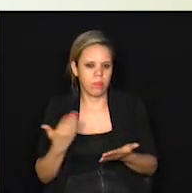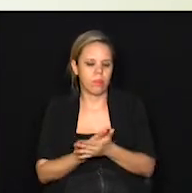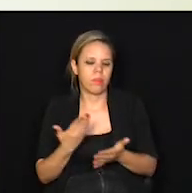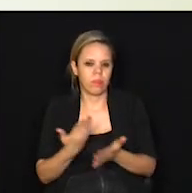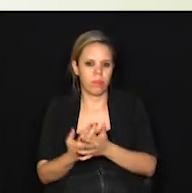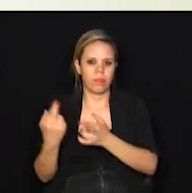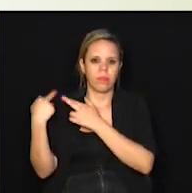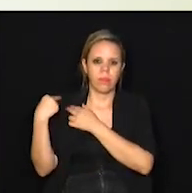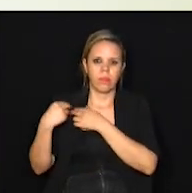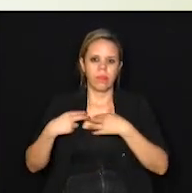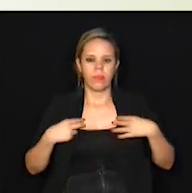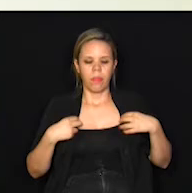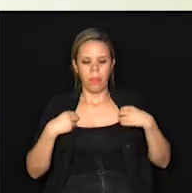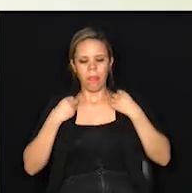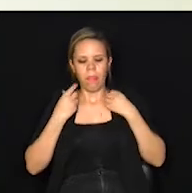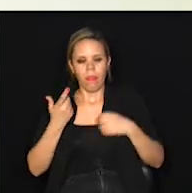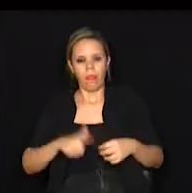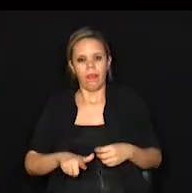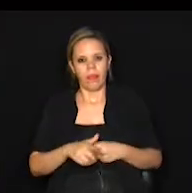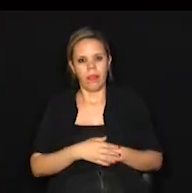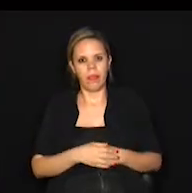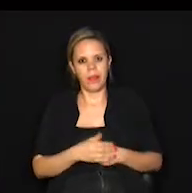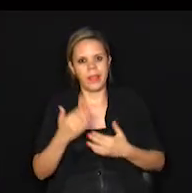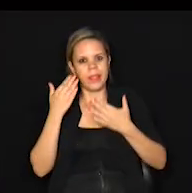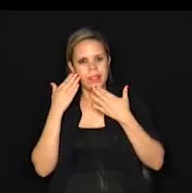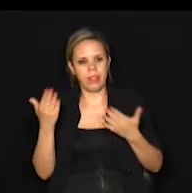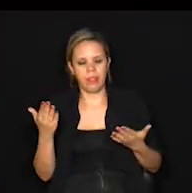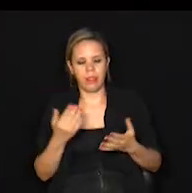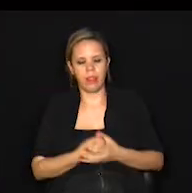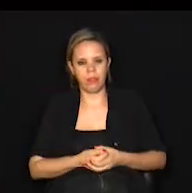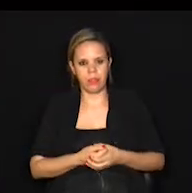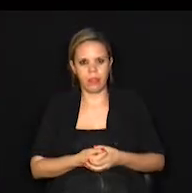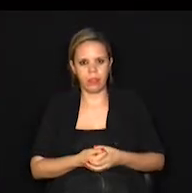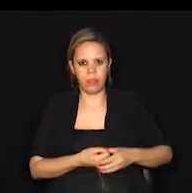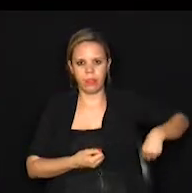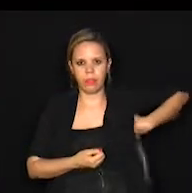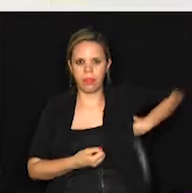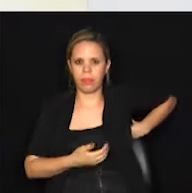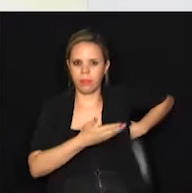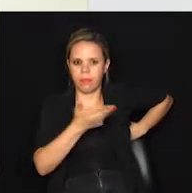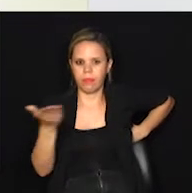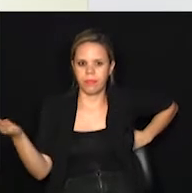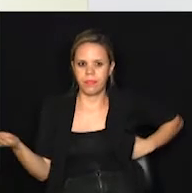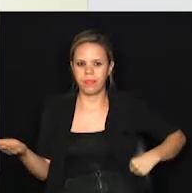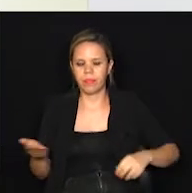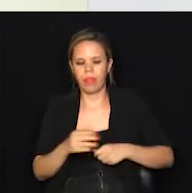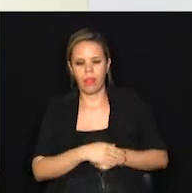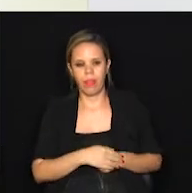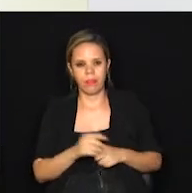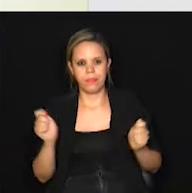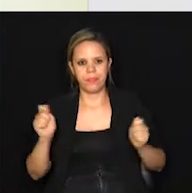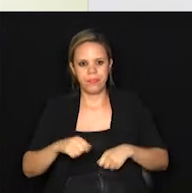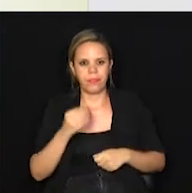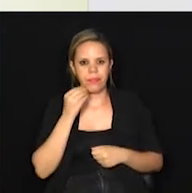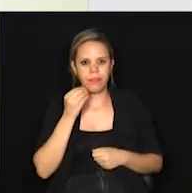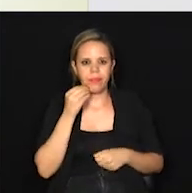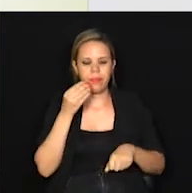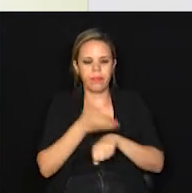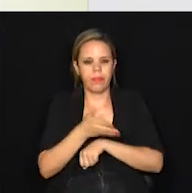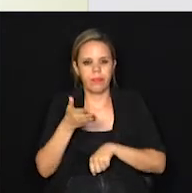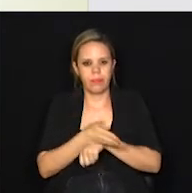de aplicativos onde o pai avisa que está indo buscar. Então, realmente tudo aquilo que nos foi exigido é muito mais